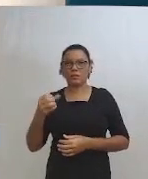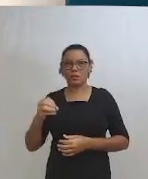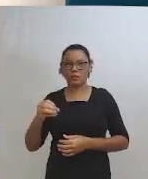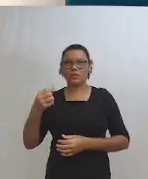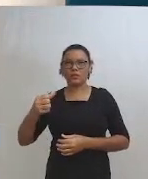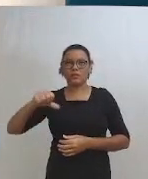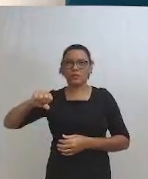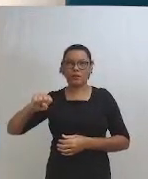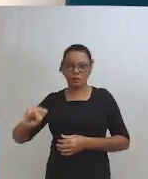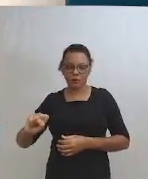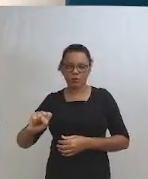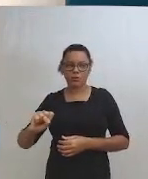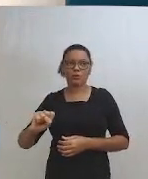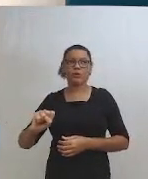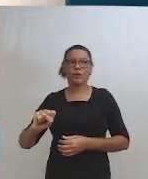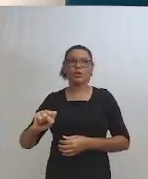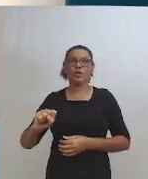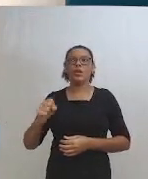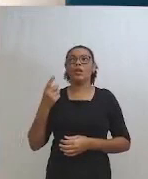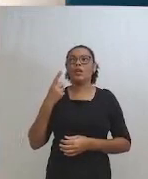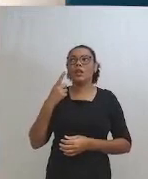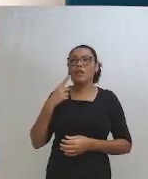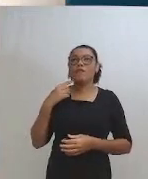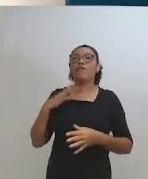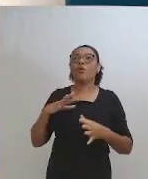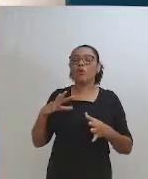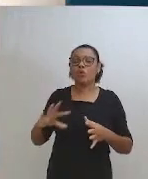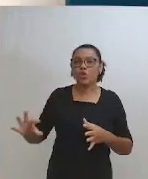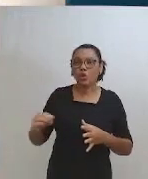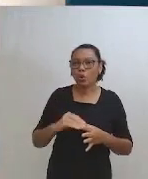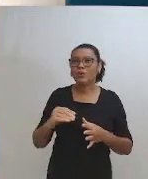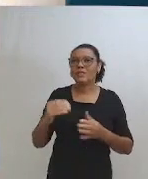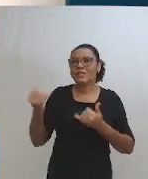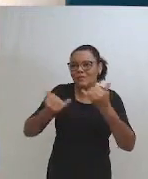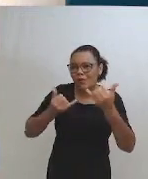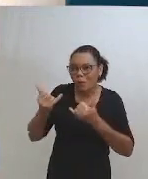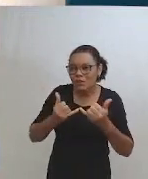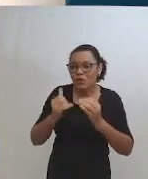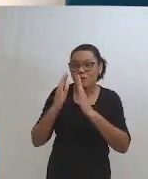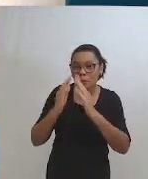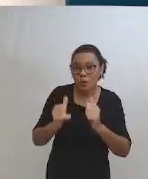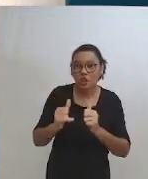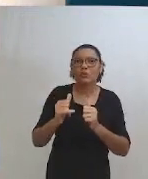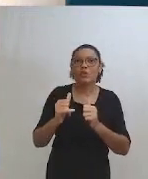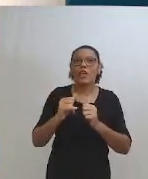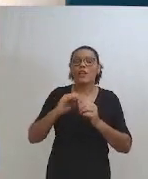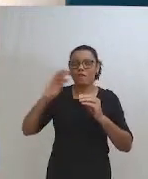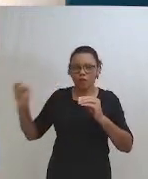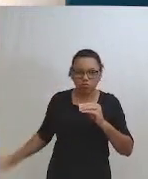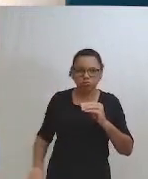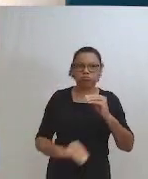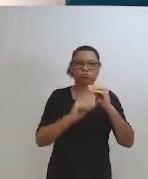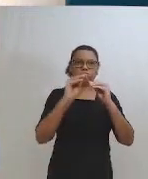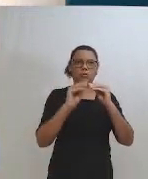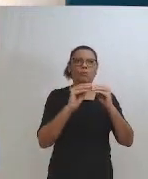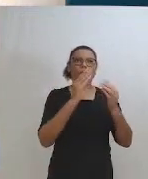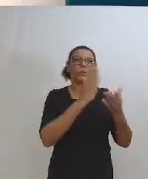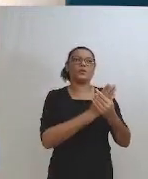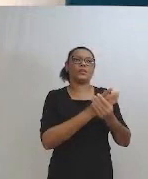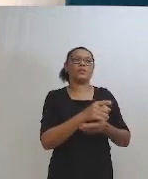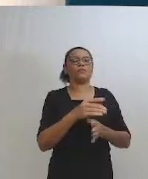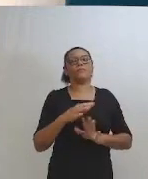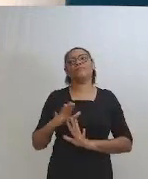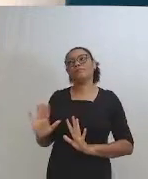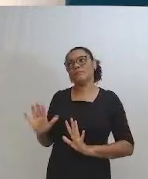60698 e vou verificar aquelas informações que foram lá solicitadas e transferir para esse processo. É a melhor coisa. Perfeito? Acho que